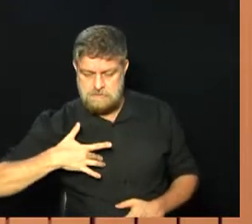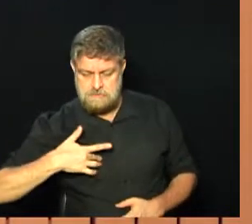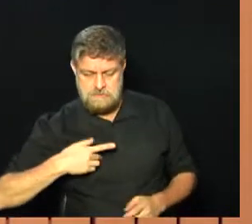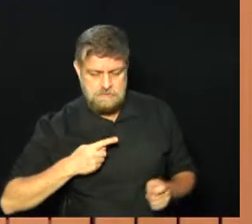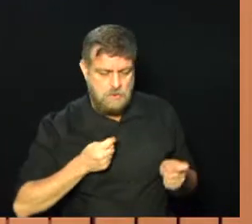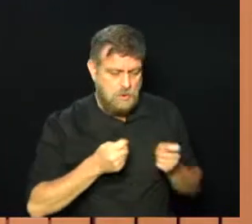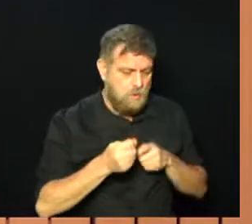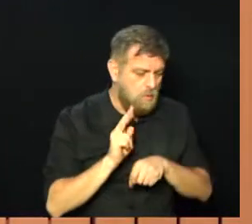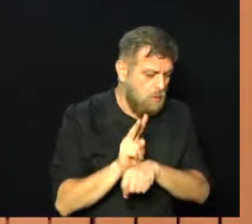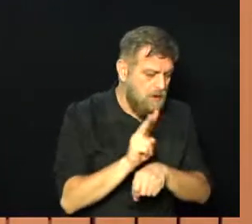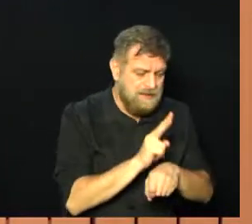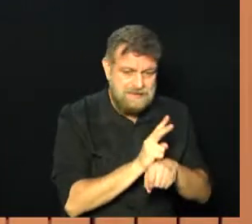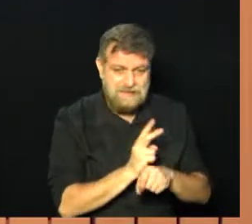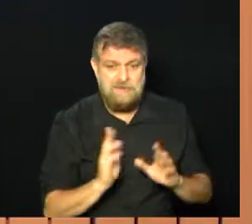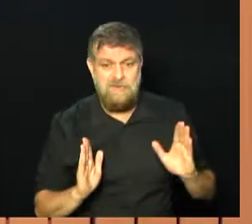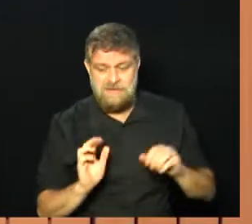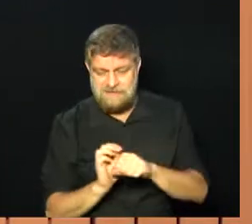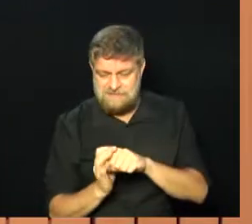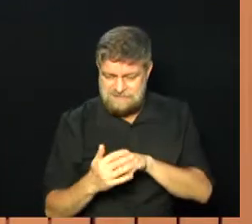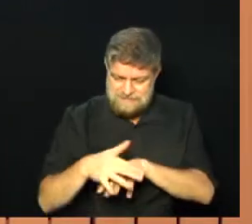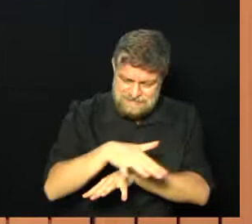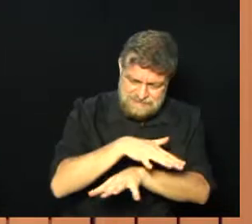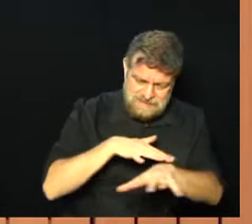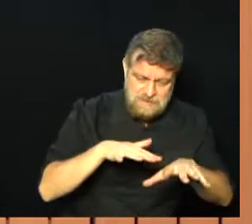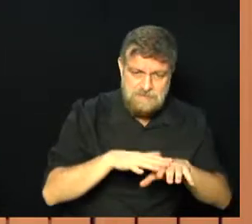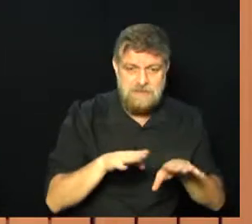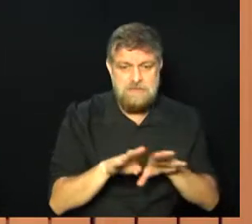aqui, os nossos pesares por